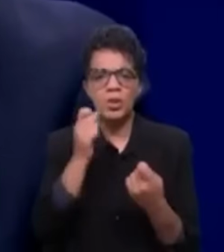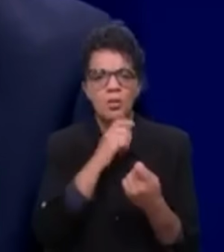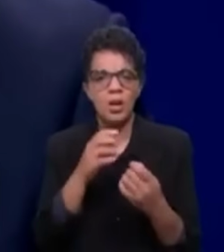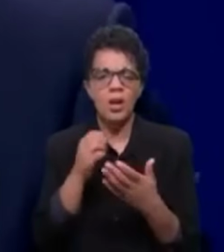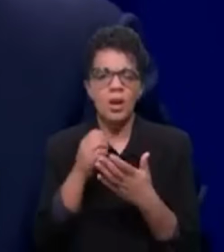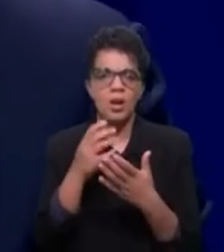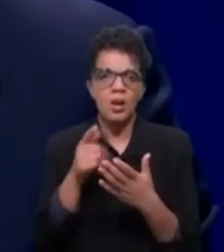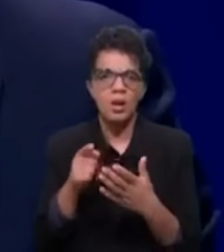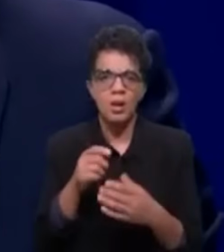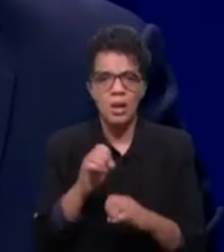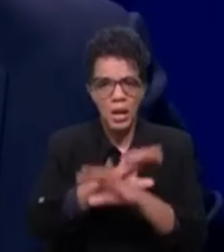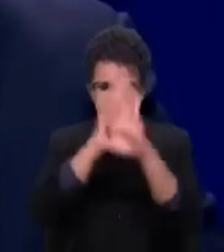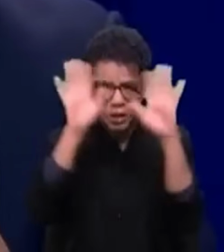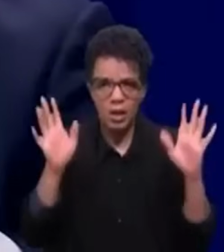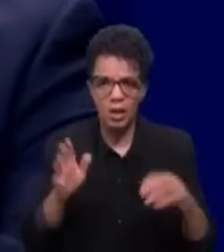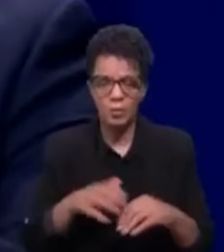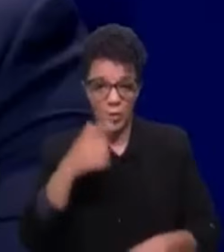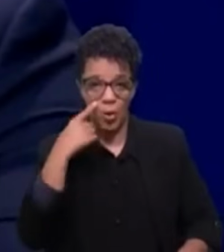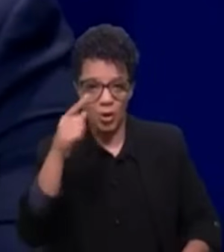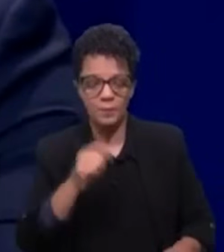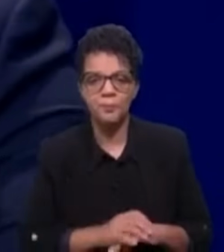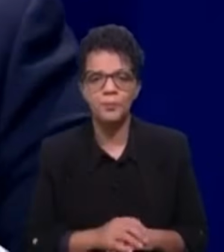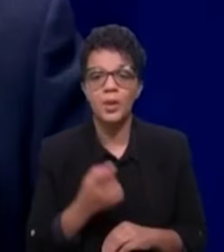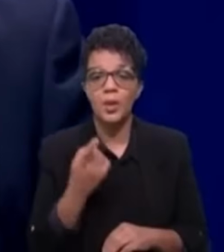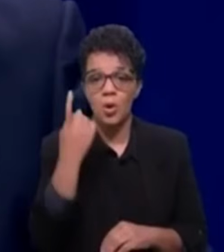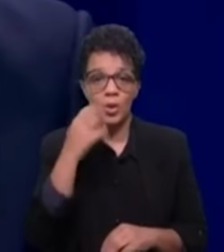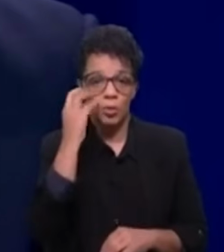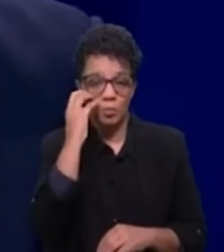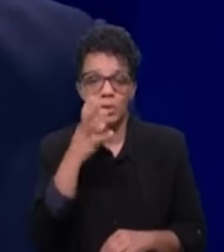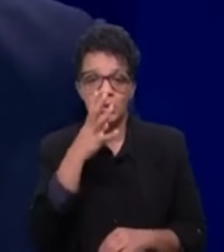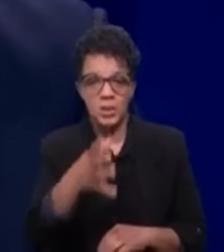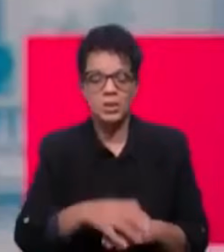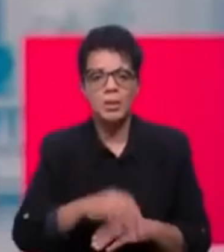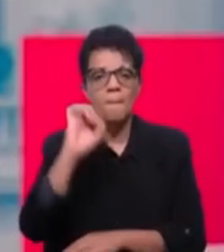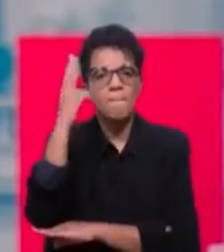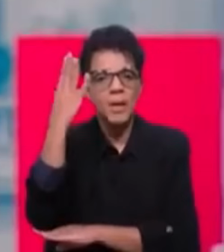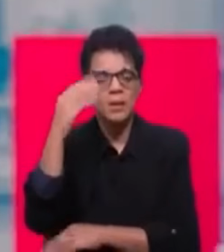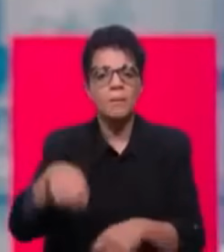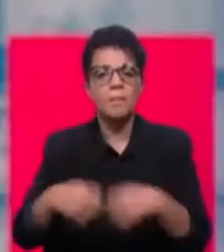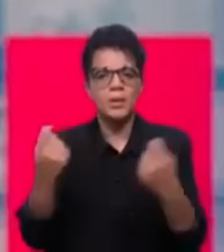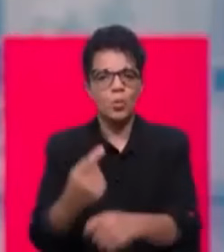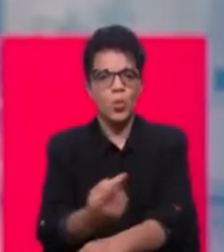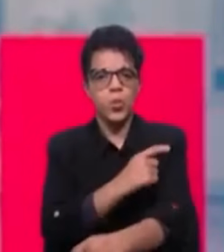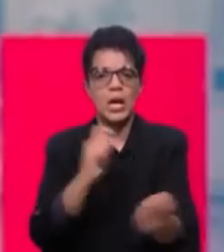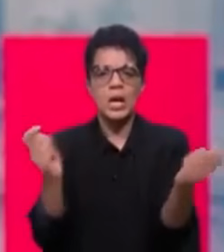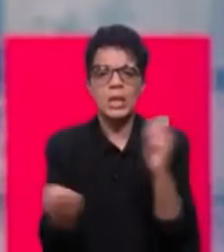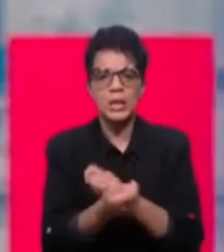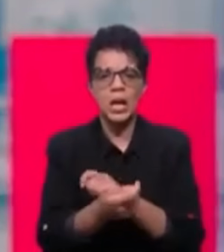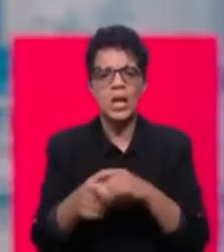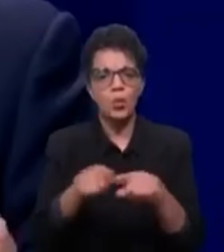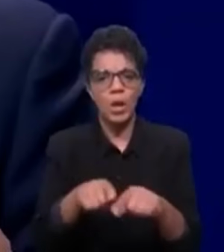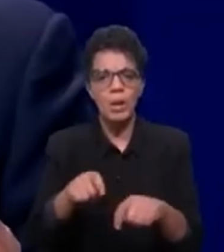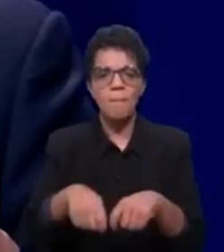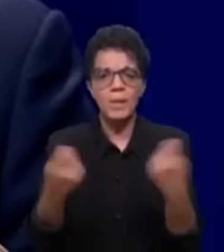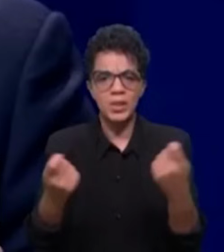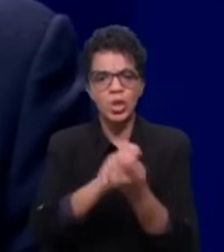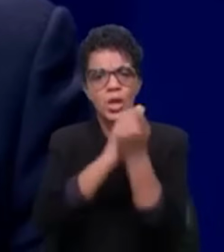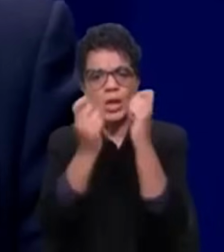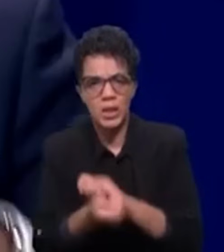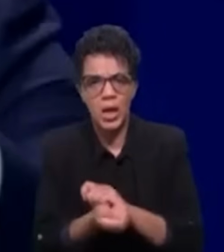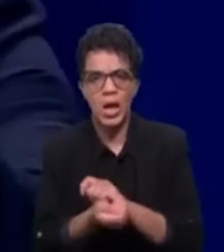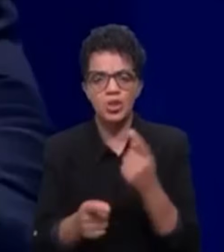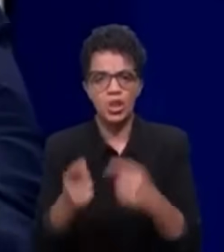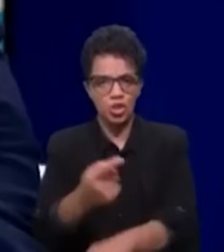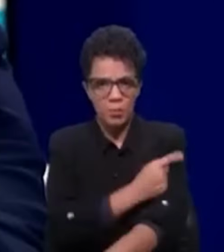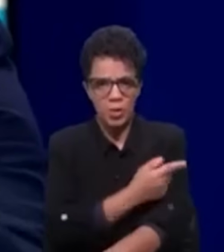madeira Evidente ouça ontem ouvimos o Dr Luis Montenegro dizer que o pan era um partido radical e que ele não alinhava em partidos radicais e e e